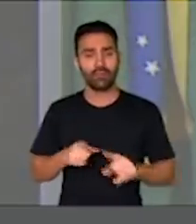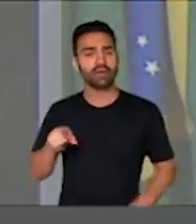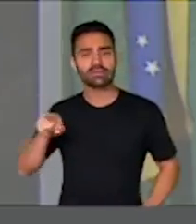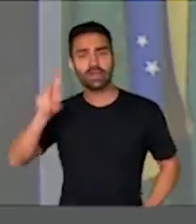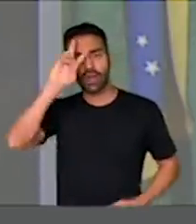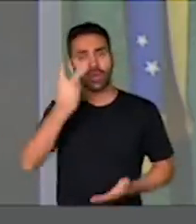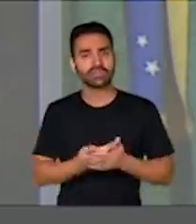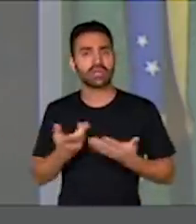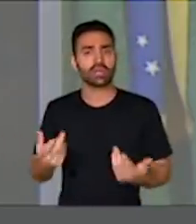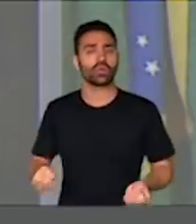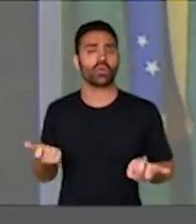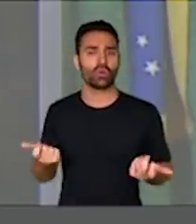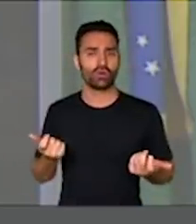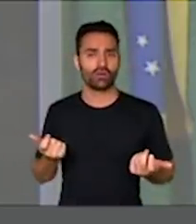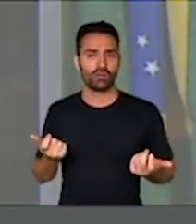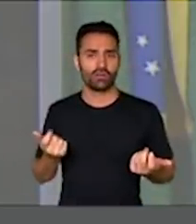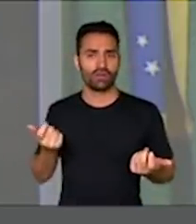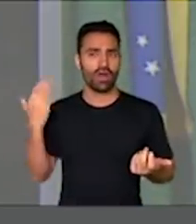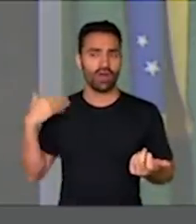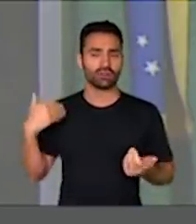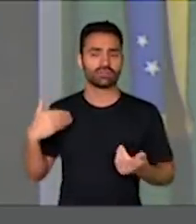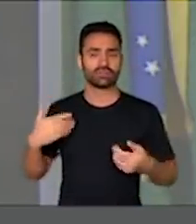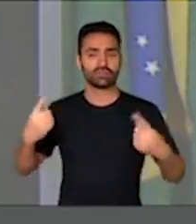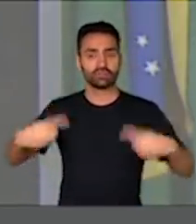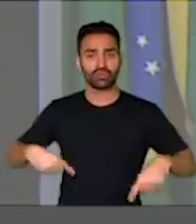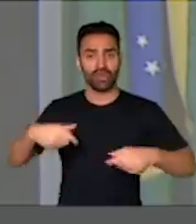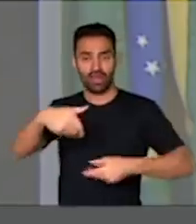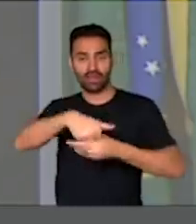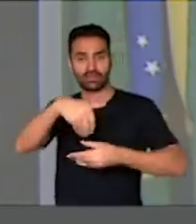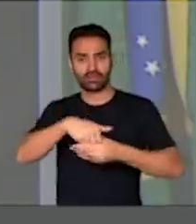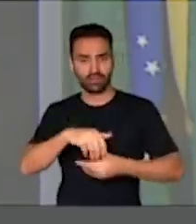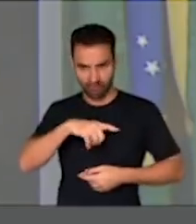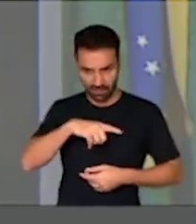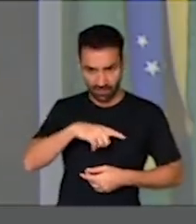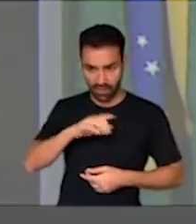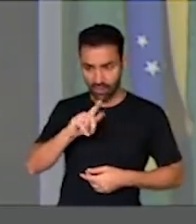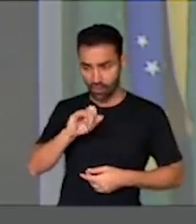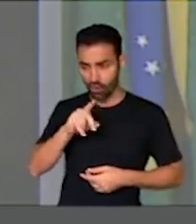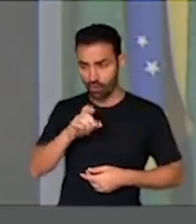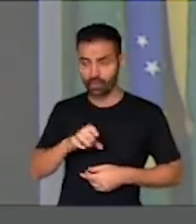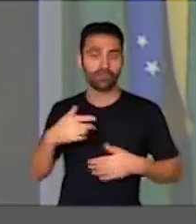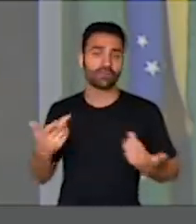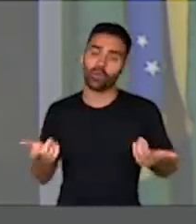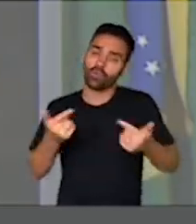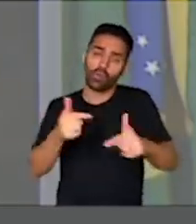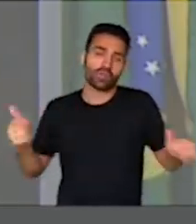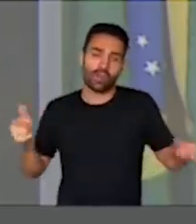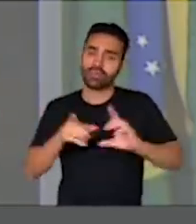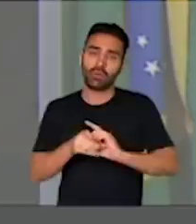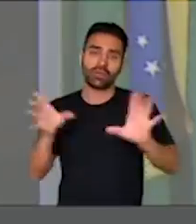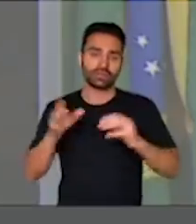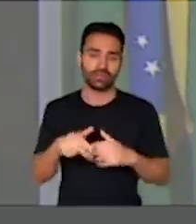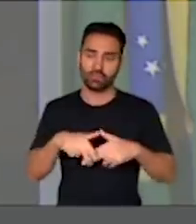reconheceu ruptura institucional na hora de disputar eleição afinal se a golpe não existe normalidade democrática e não